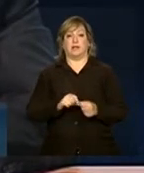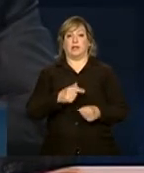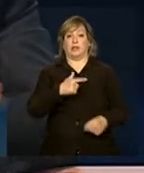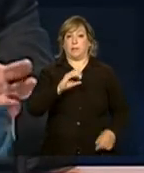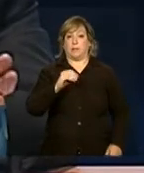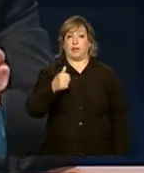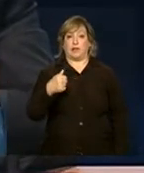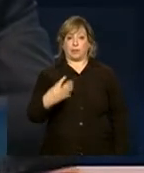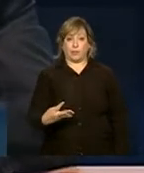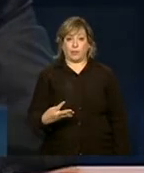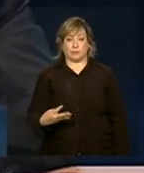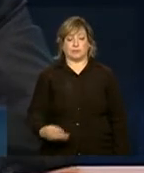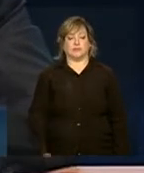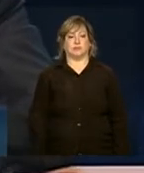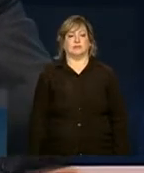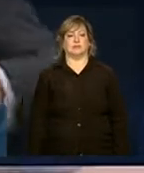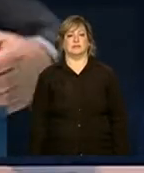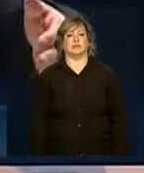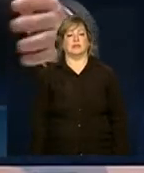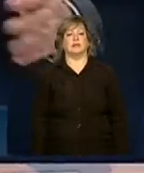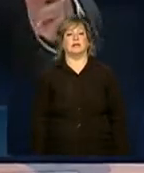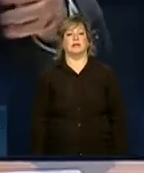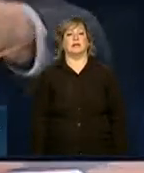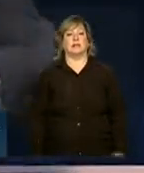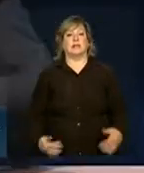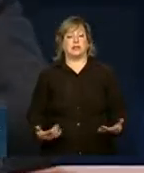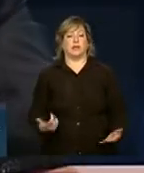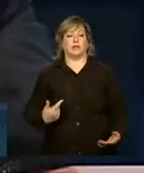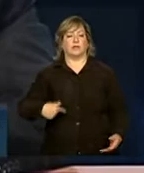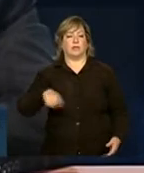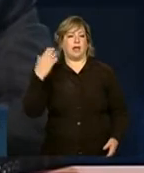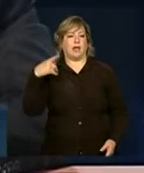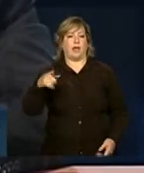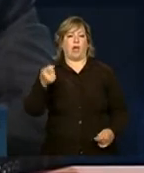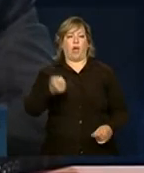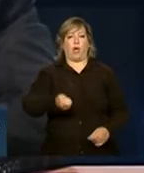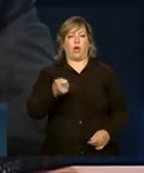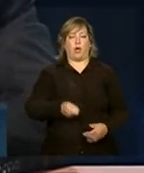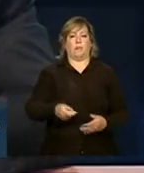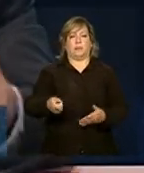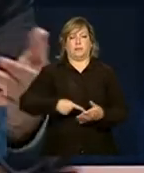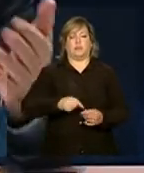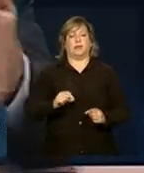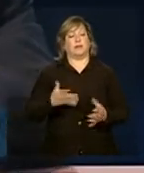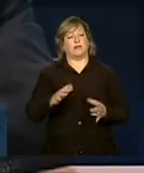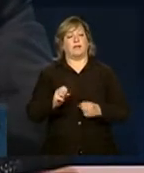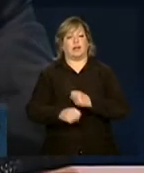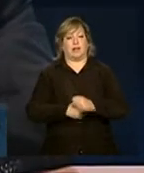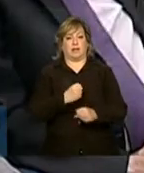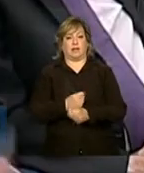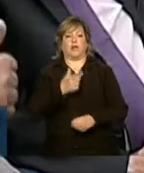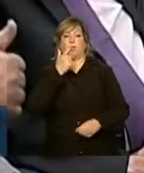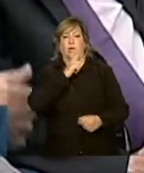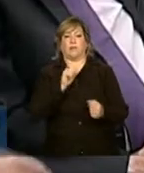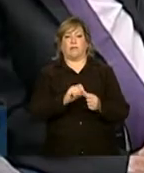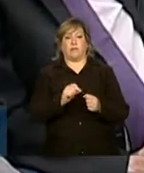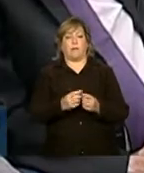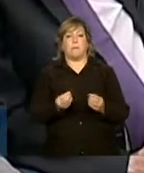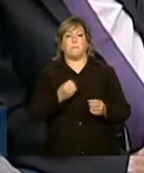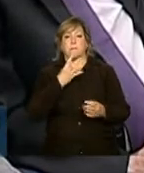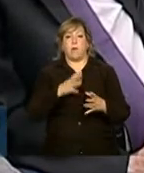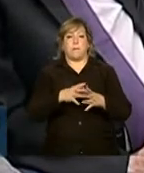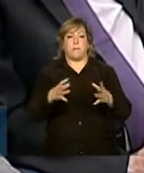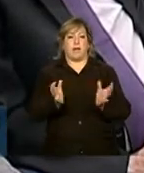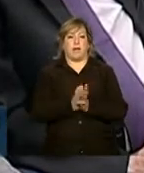2014 entre e é aqueles aquelas cobranças suas lá talvez no ano que vem a gente consiga resolver uma